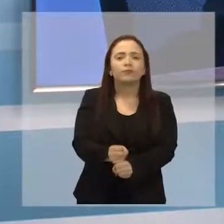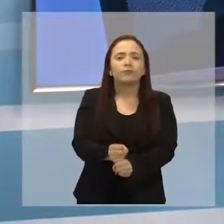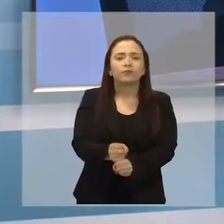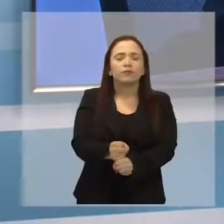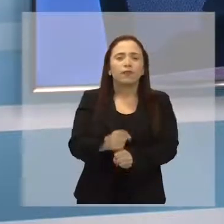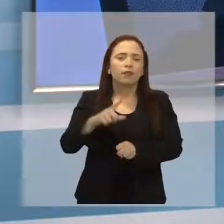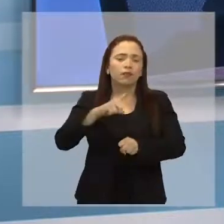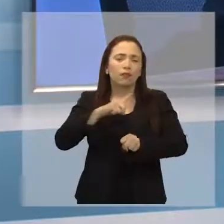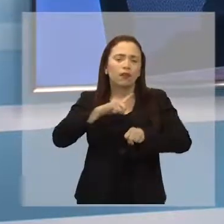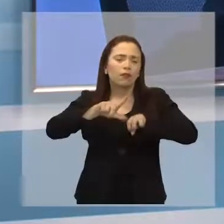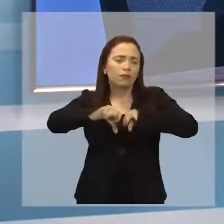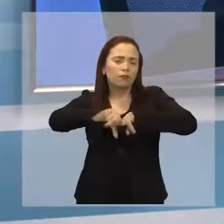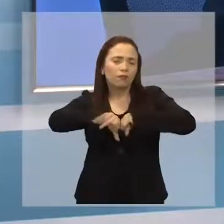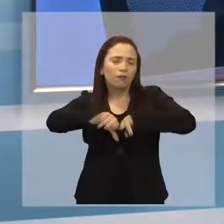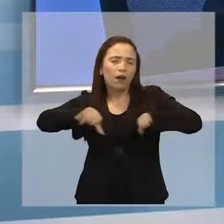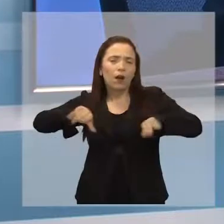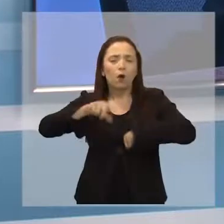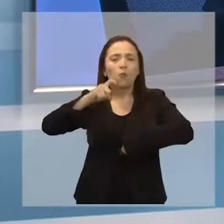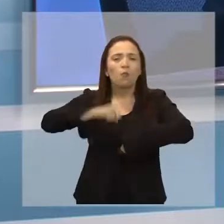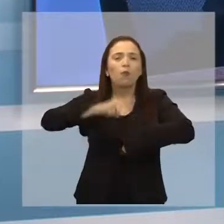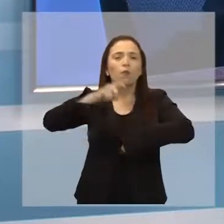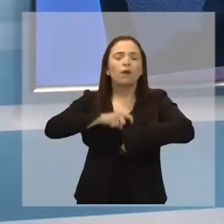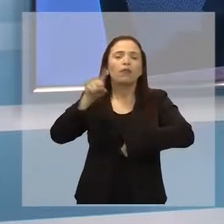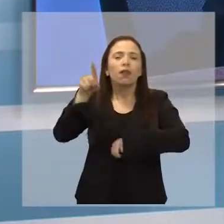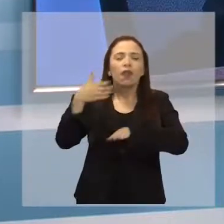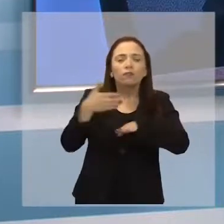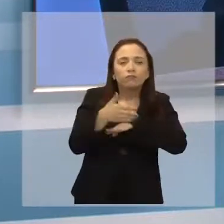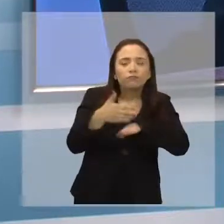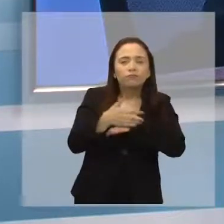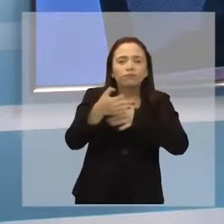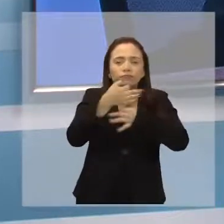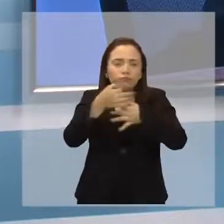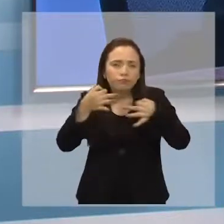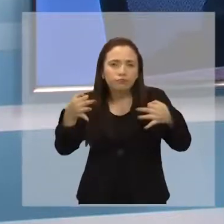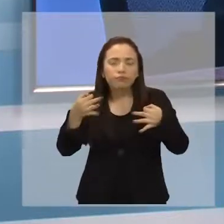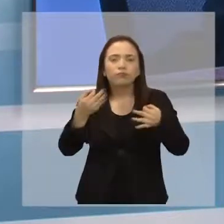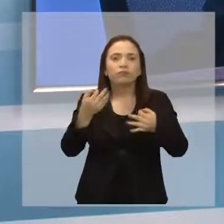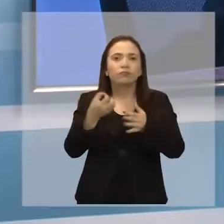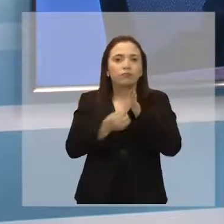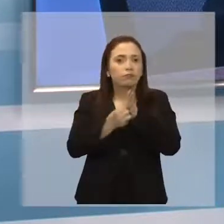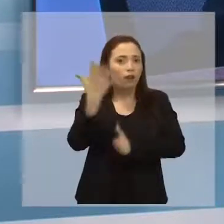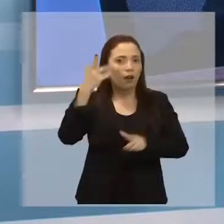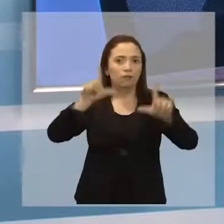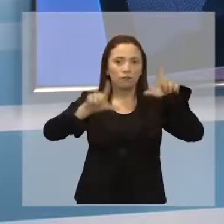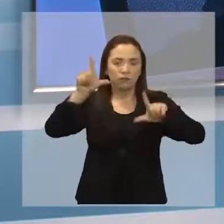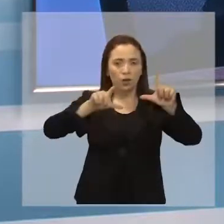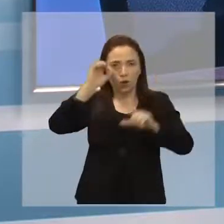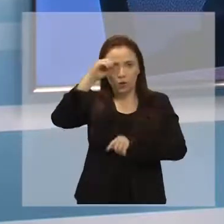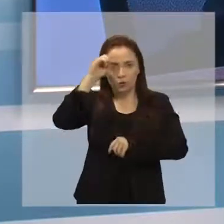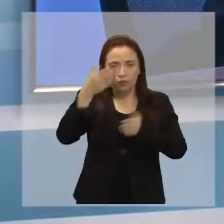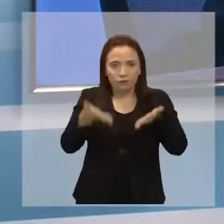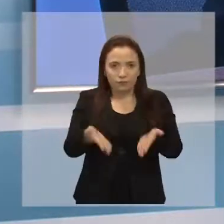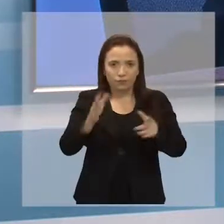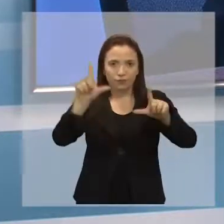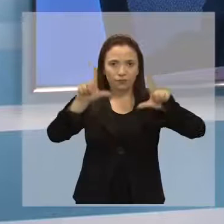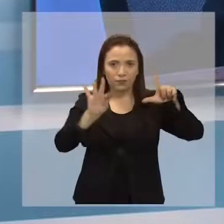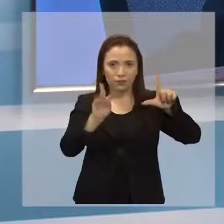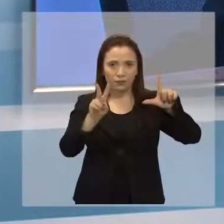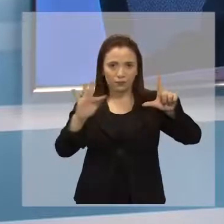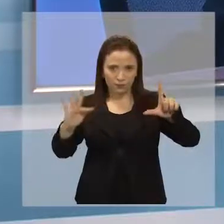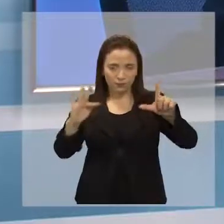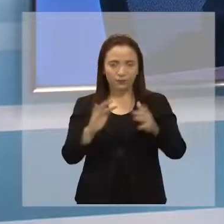com vários e vários momentos de suas participações nos muitos programas observatórios aqui na TV